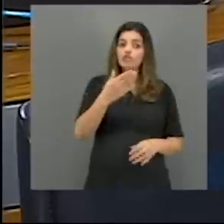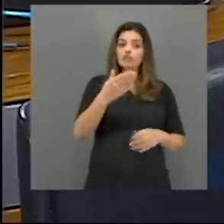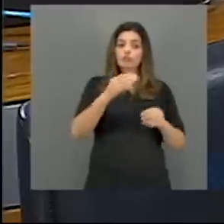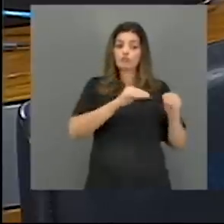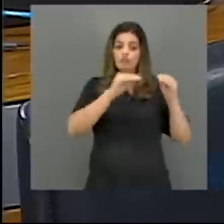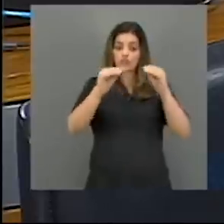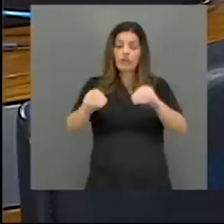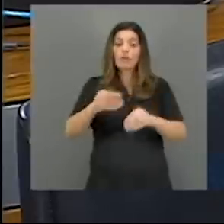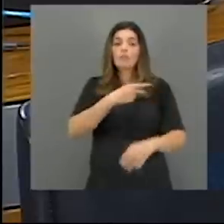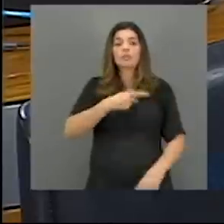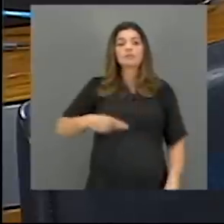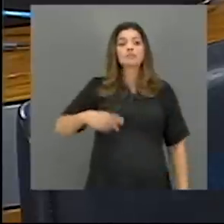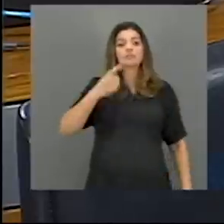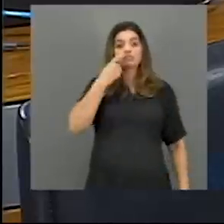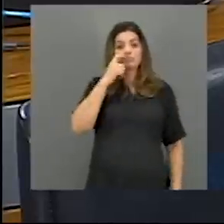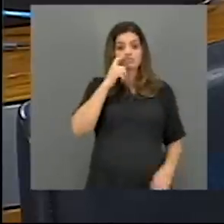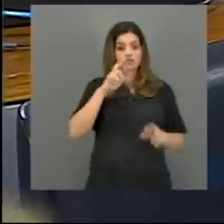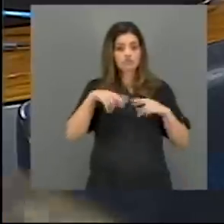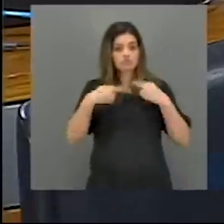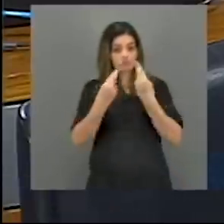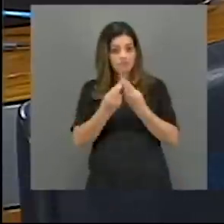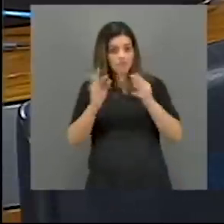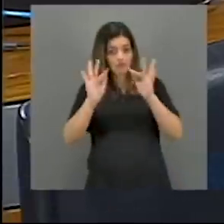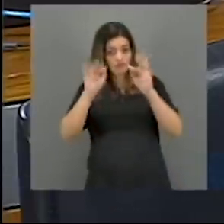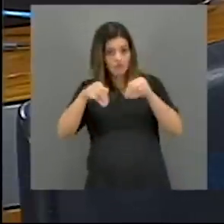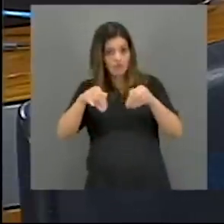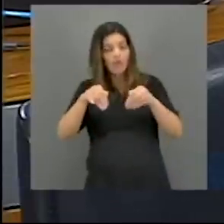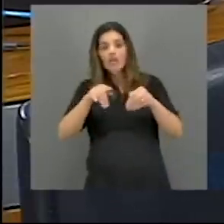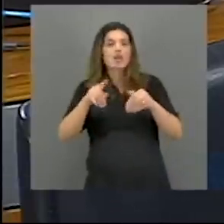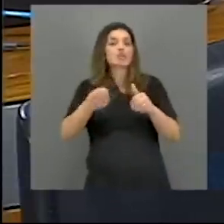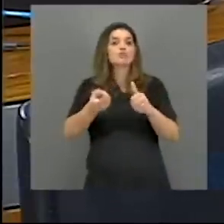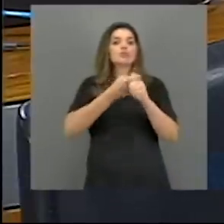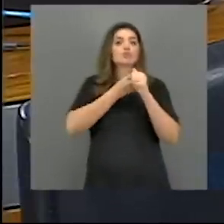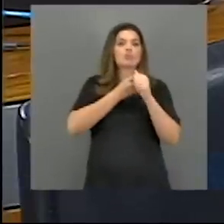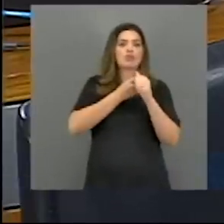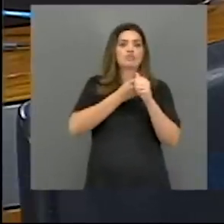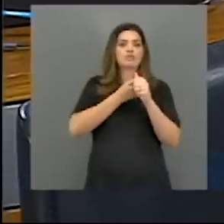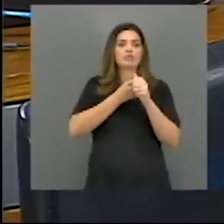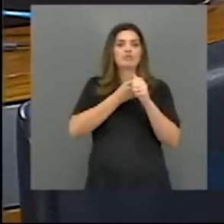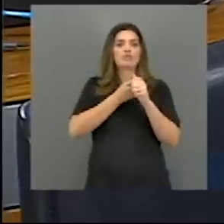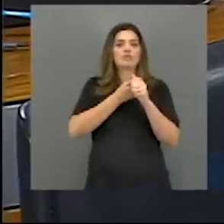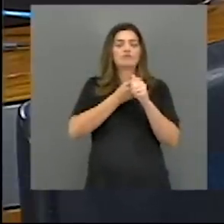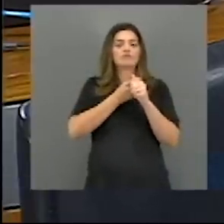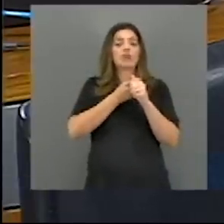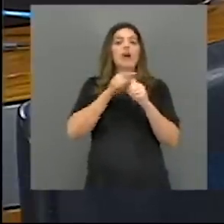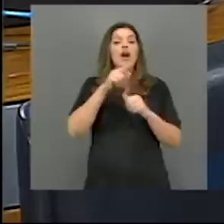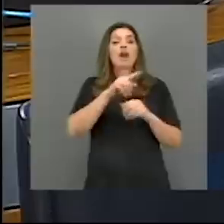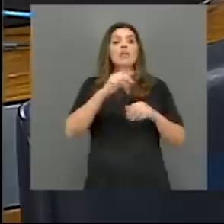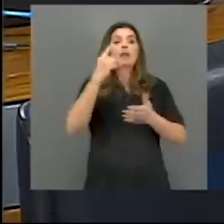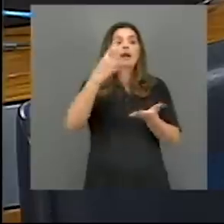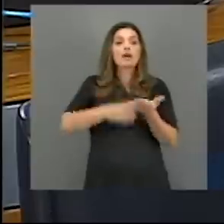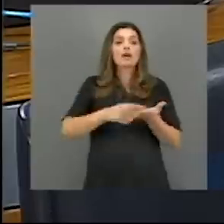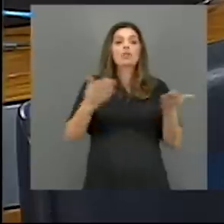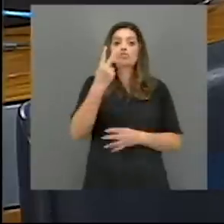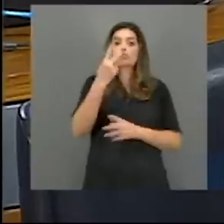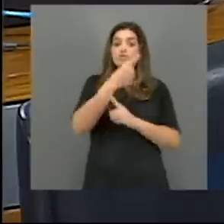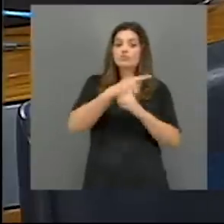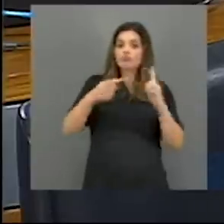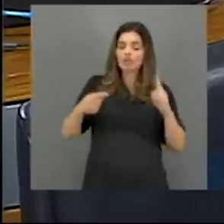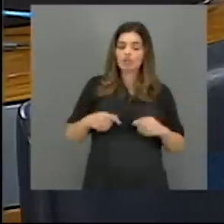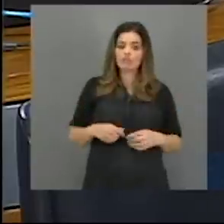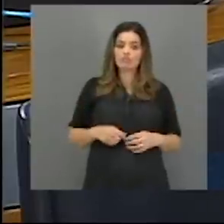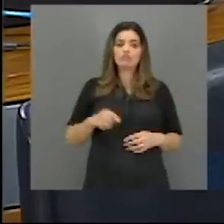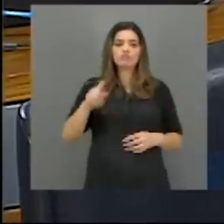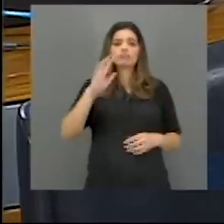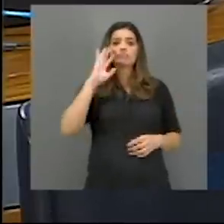Alcolumbre decidiu que a reunião desta comissão mista de MP fosse suspensa em vez de encerrada, marcando o reinício para hoje às 14h30. Tal